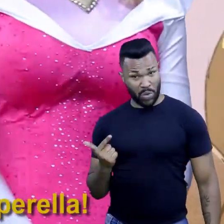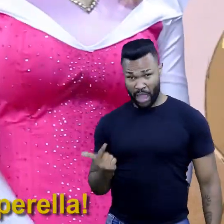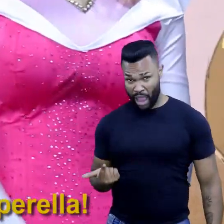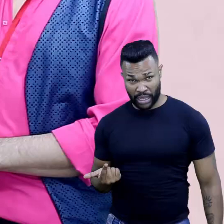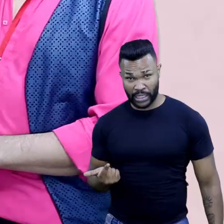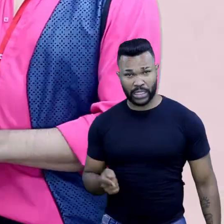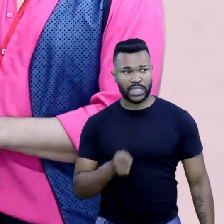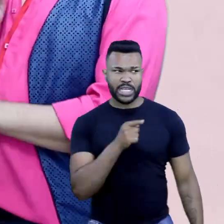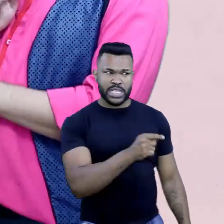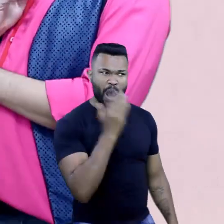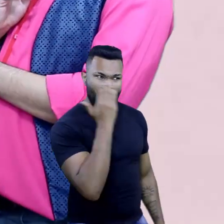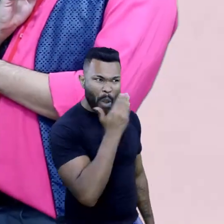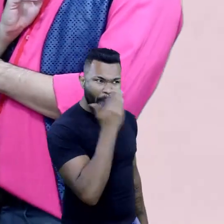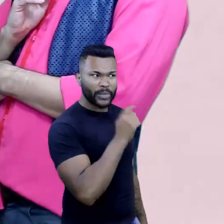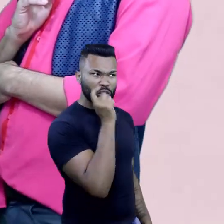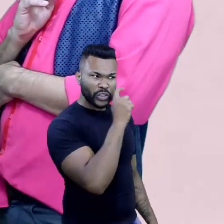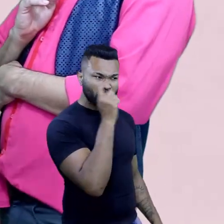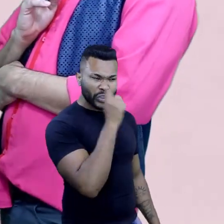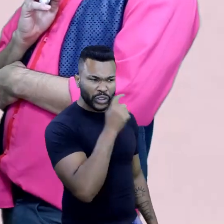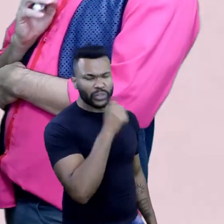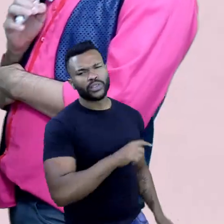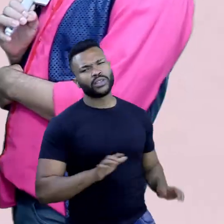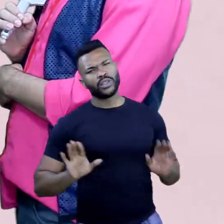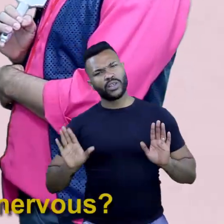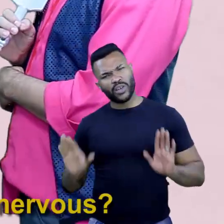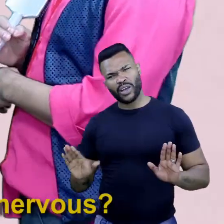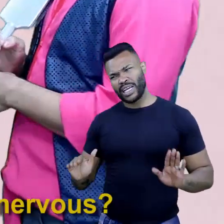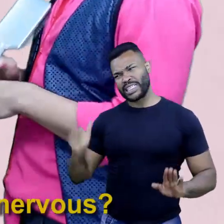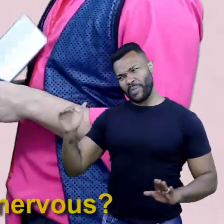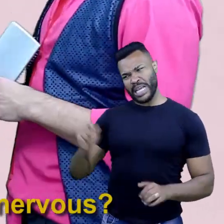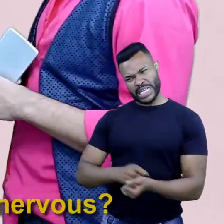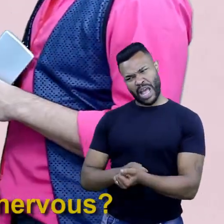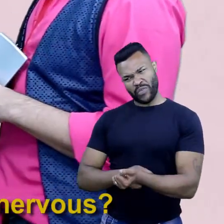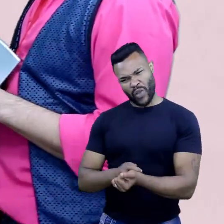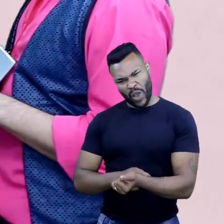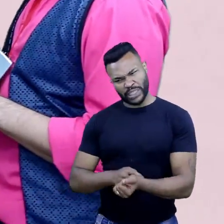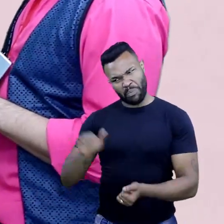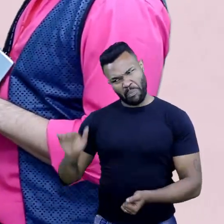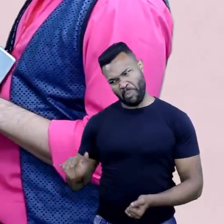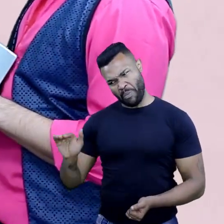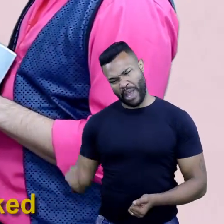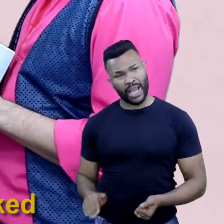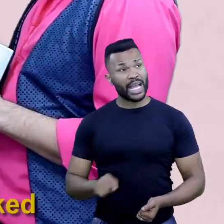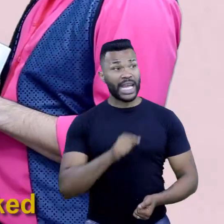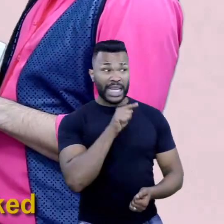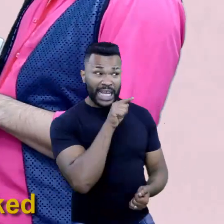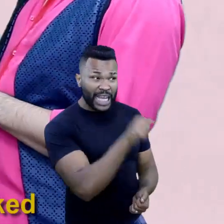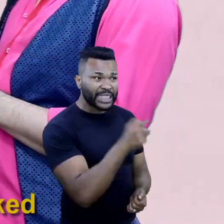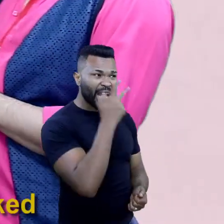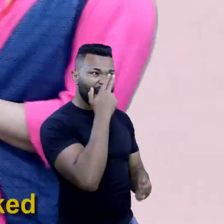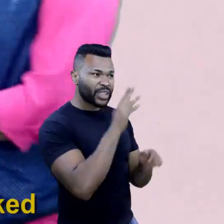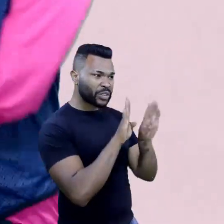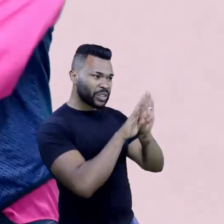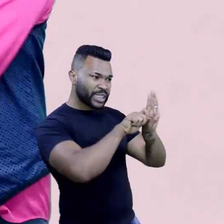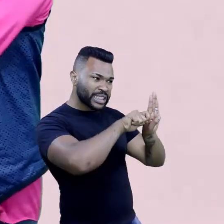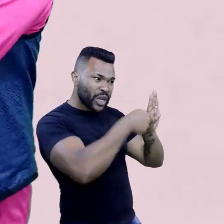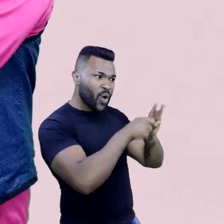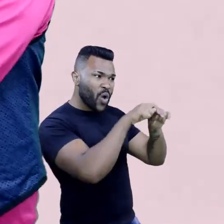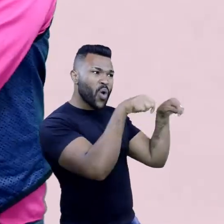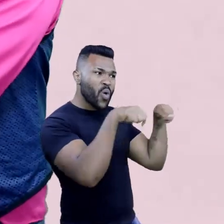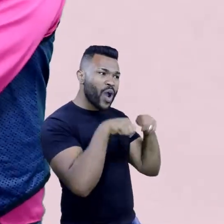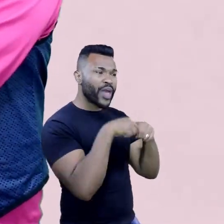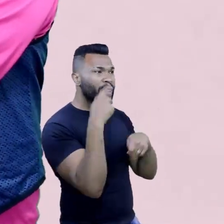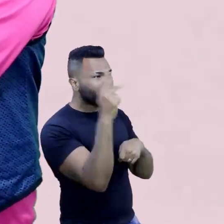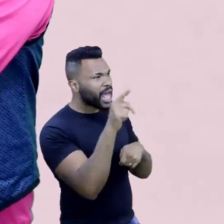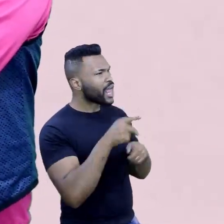Stripirella. Essa puta tá mentindo. Querida, será que você tem tamanho pra ficar nervosa? Quer ficar? Essa pistoleira deve ter trancado a Stripirella no